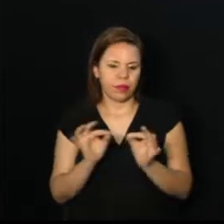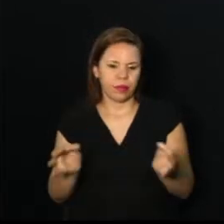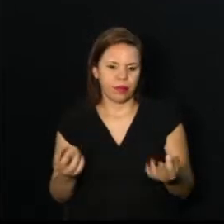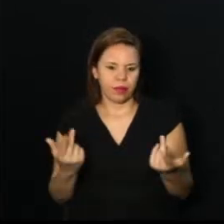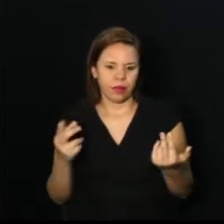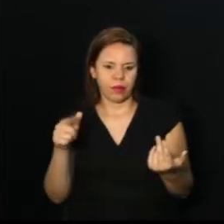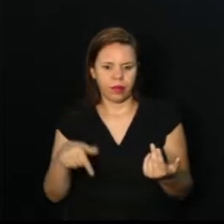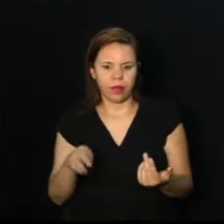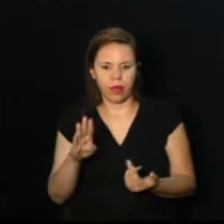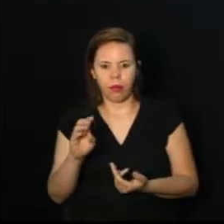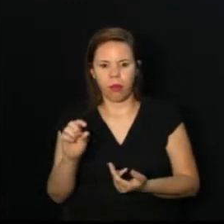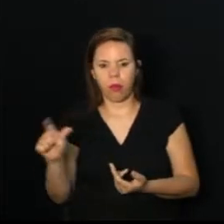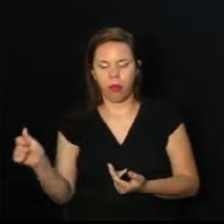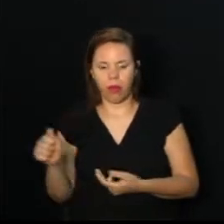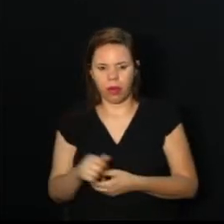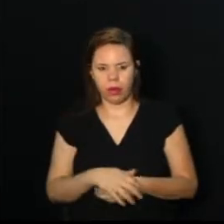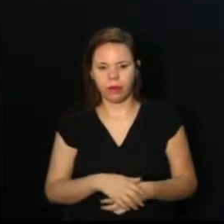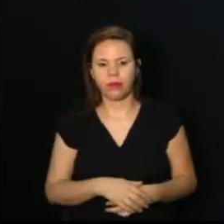como bola.